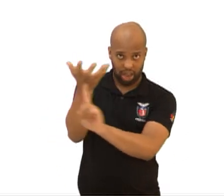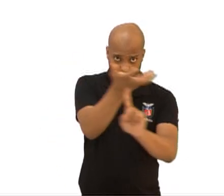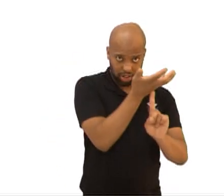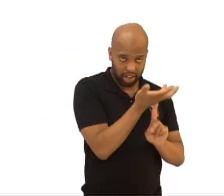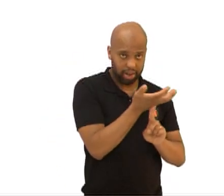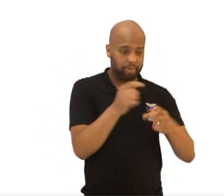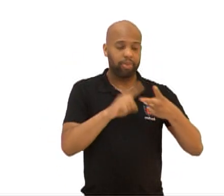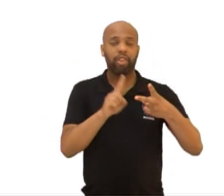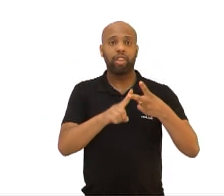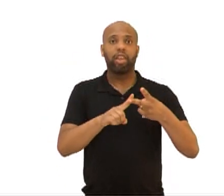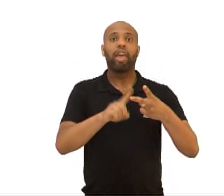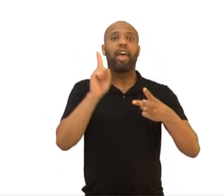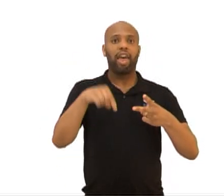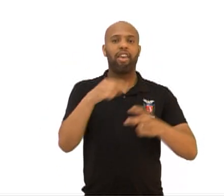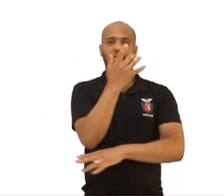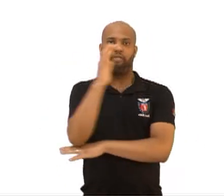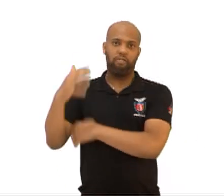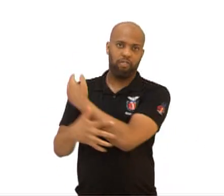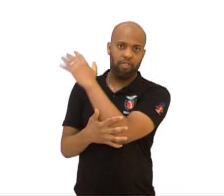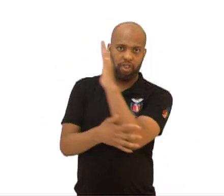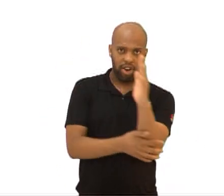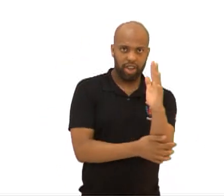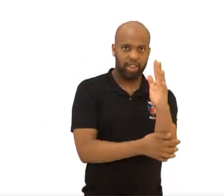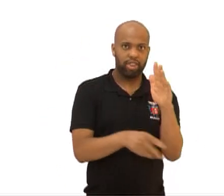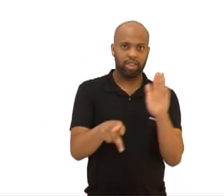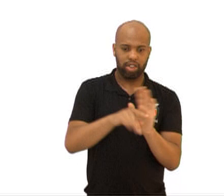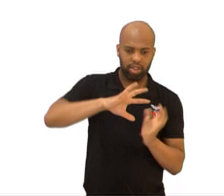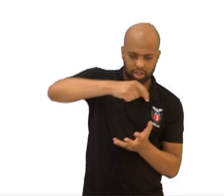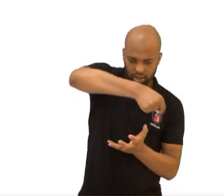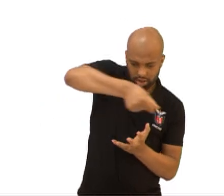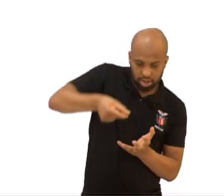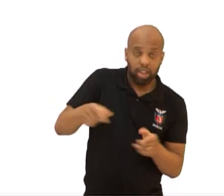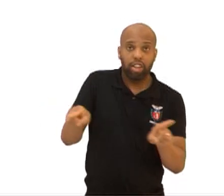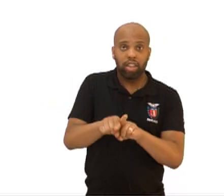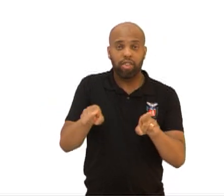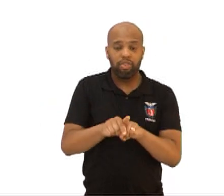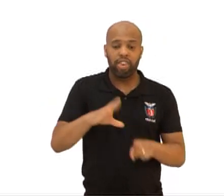B, floresta equatorial e cerrado. Ou letra C,